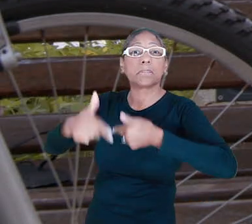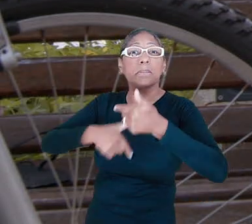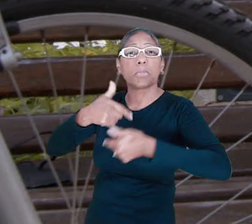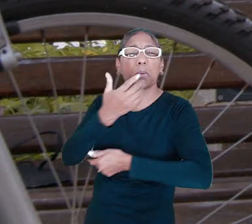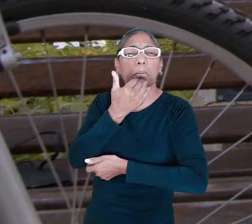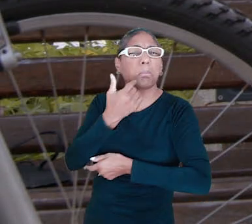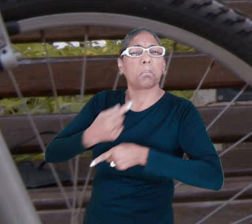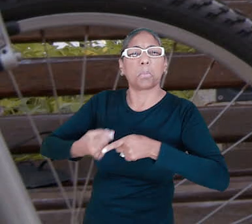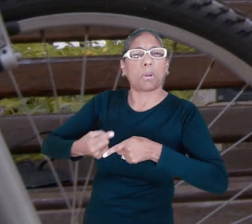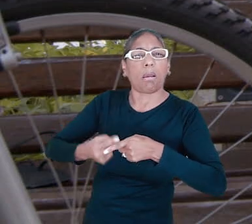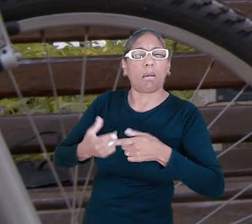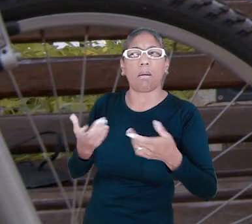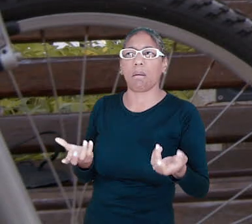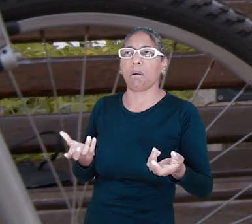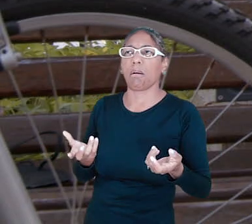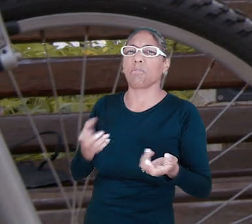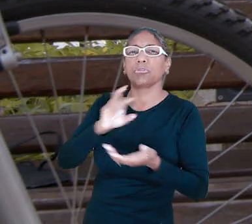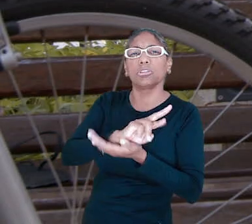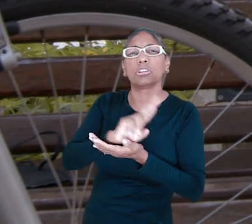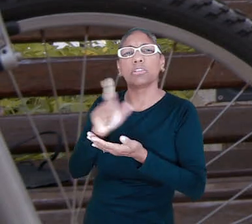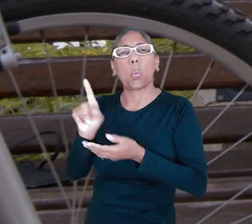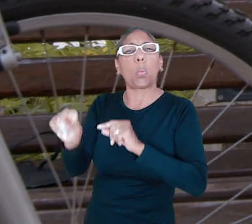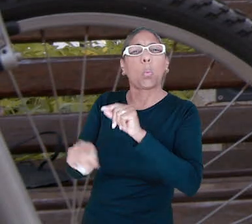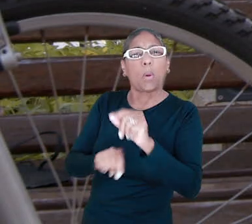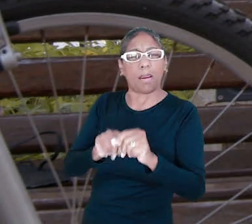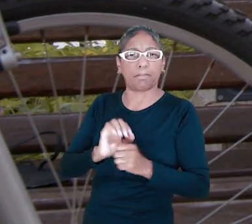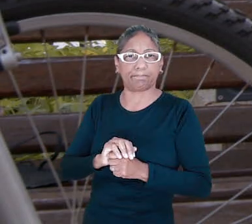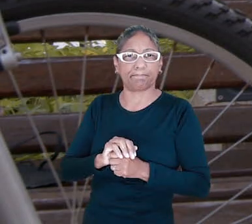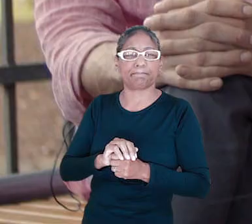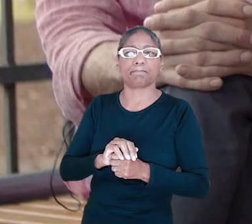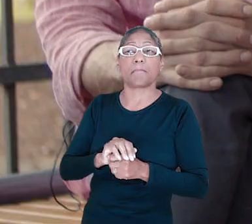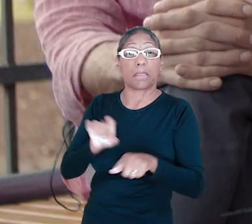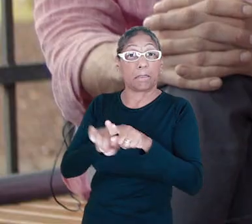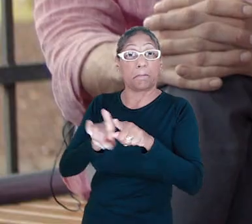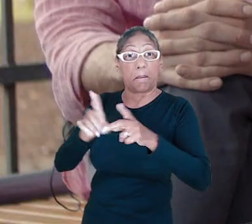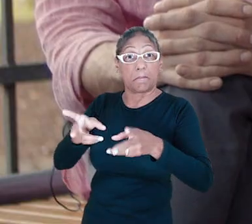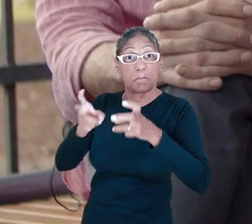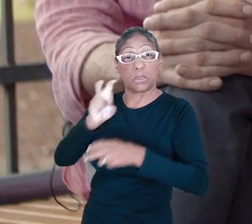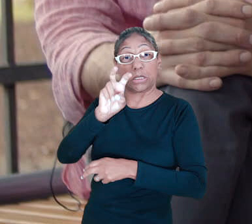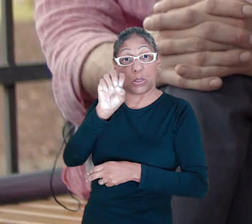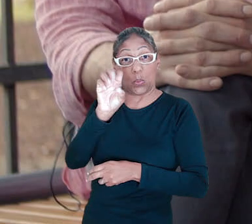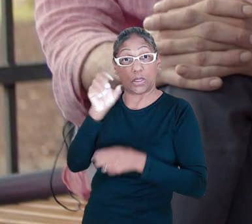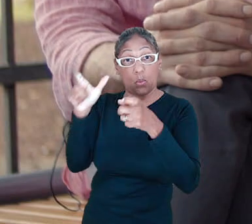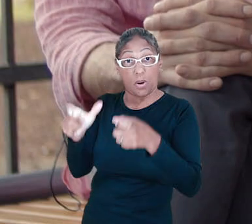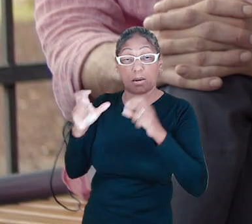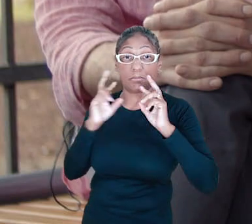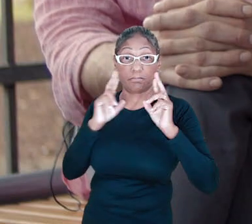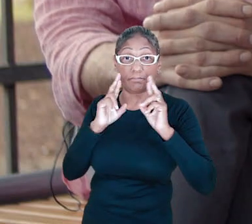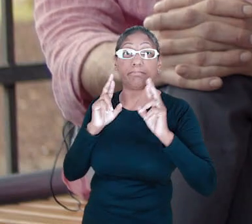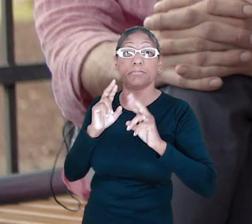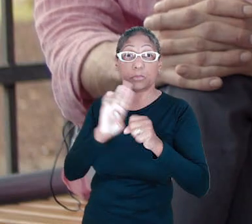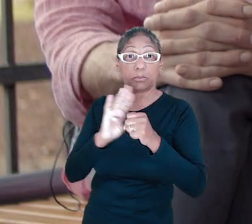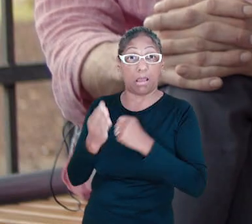as pessoas a trabalharem com comida, o que elas servem, qual é o diferencial delas. A gente identificou 50